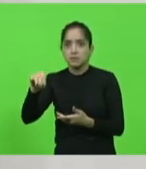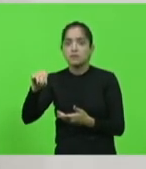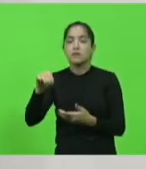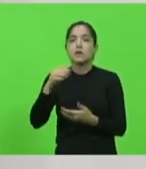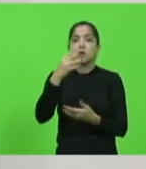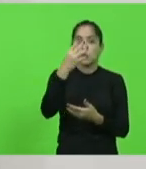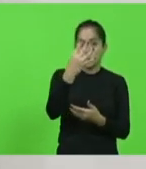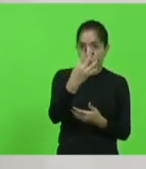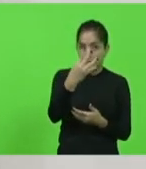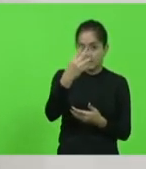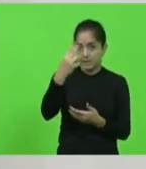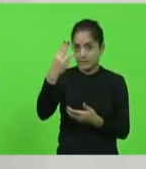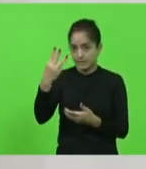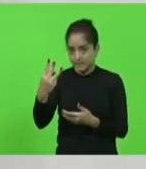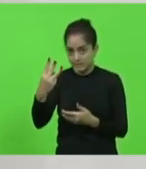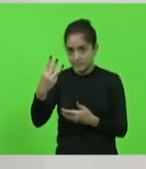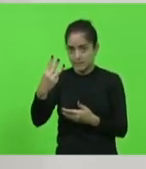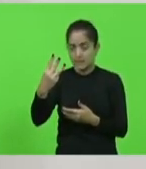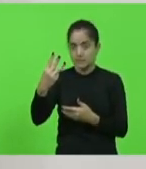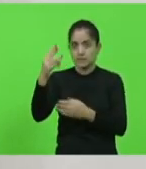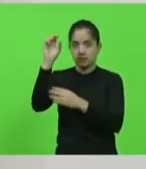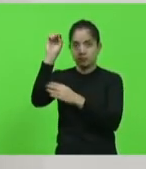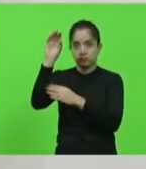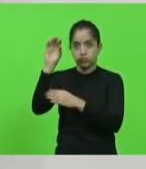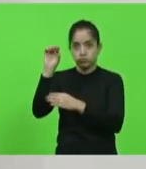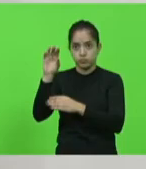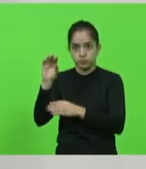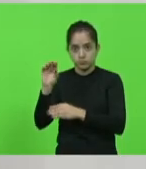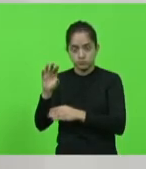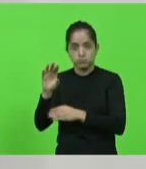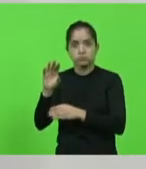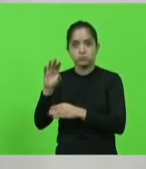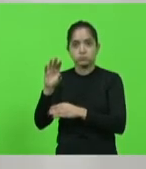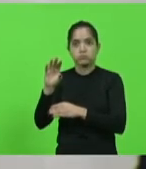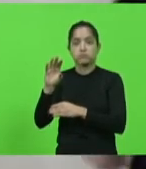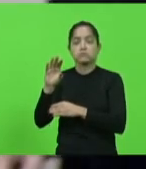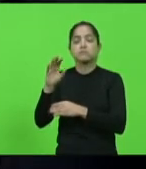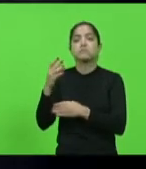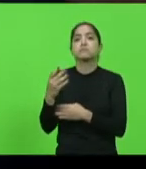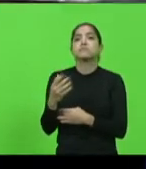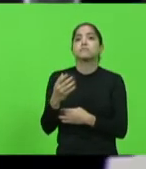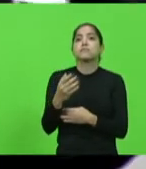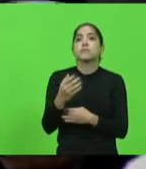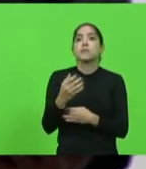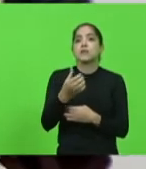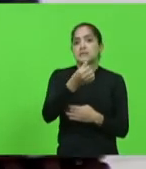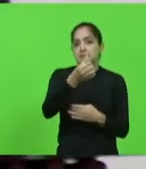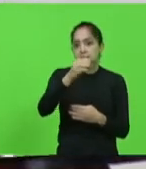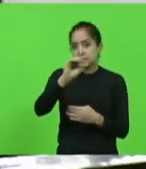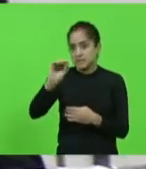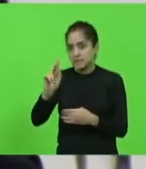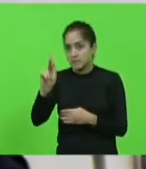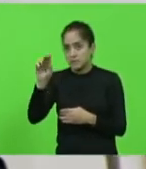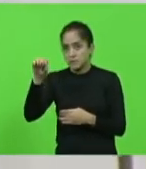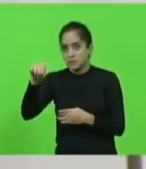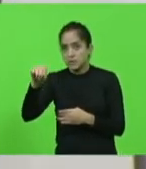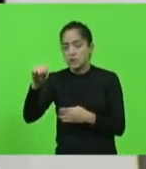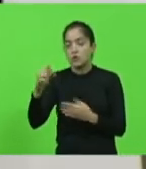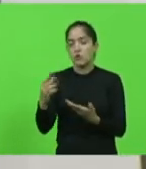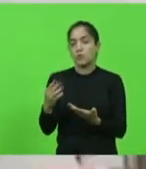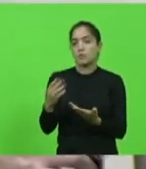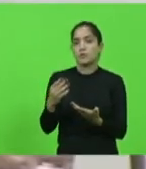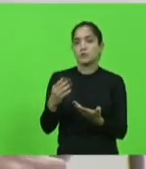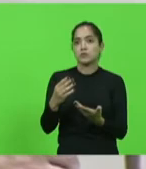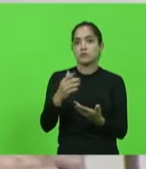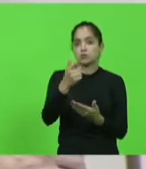43 lombadas eletrônicas nesse trecho de 600 quilômetros. Divide aí, deputado Berlanda. O senhor vê que cada 10, 12